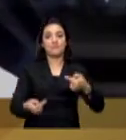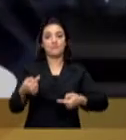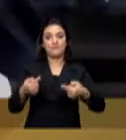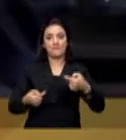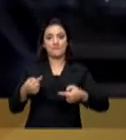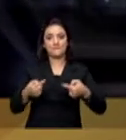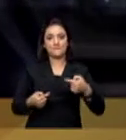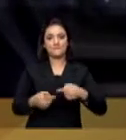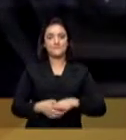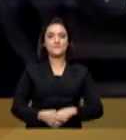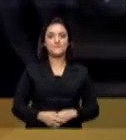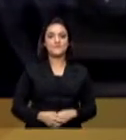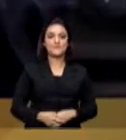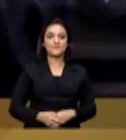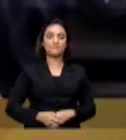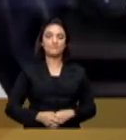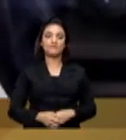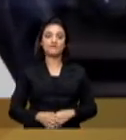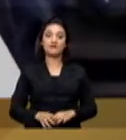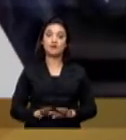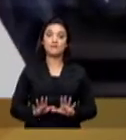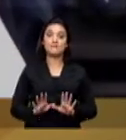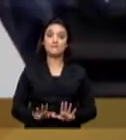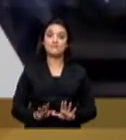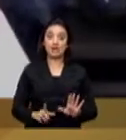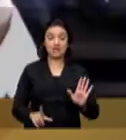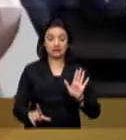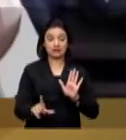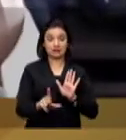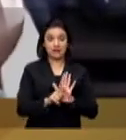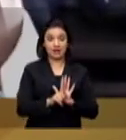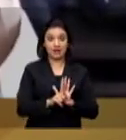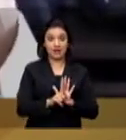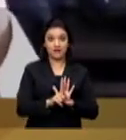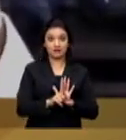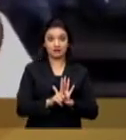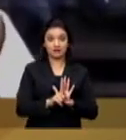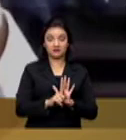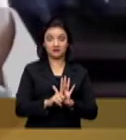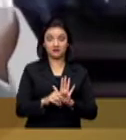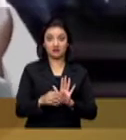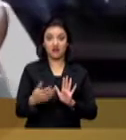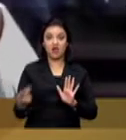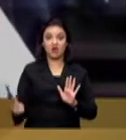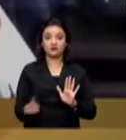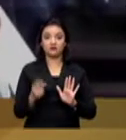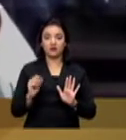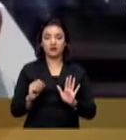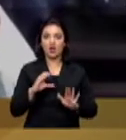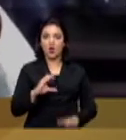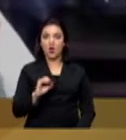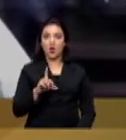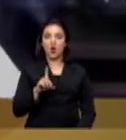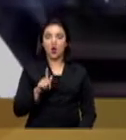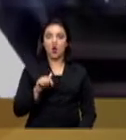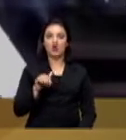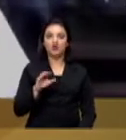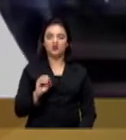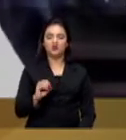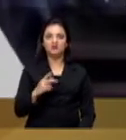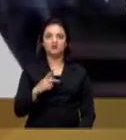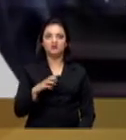impugnado. O fato é que dessa legislação resultou que o Código Penal